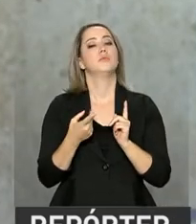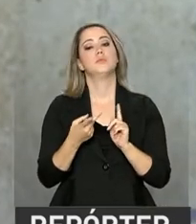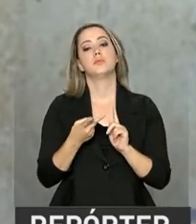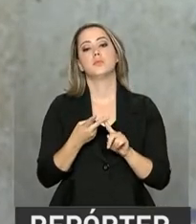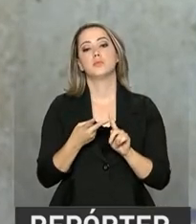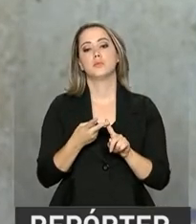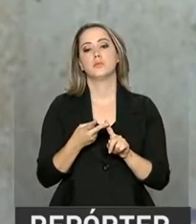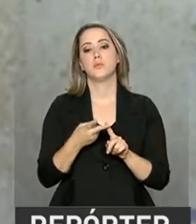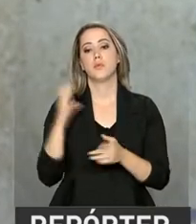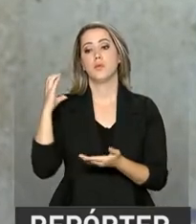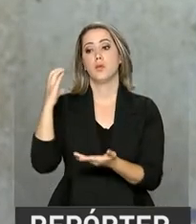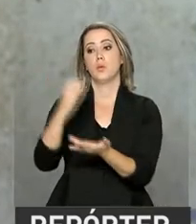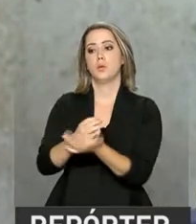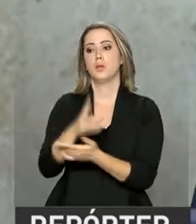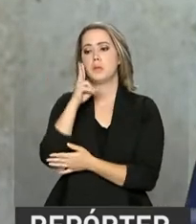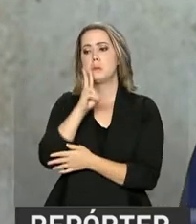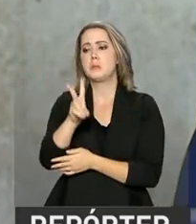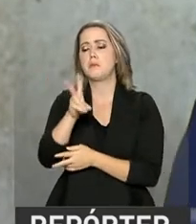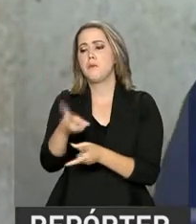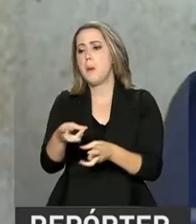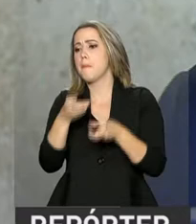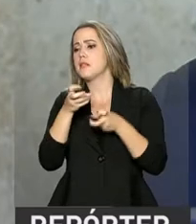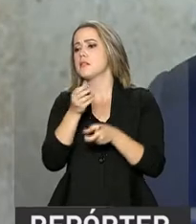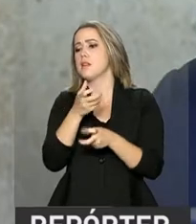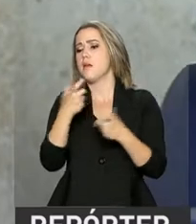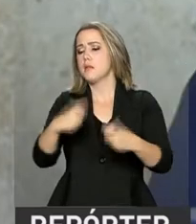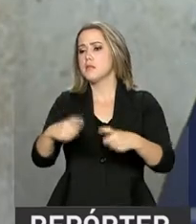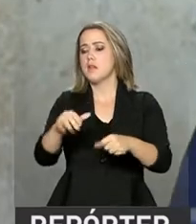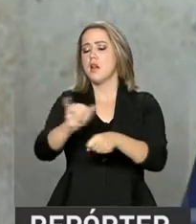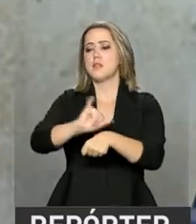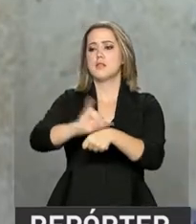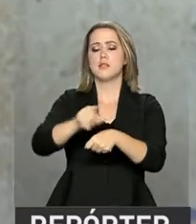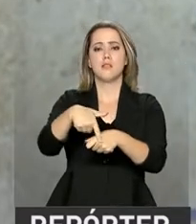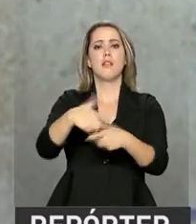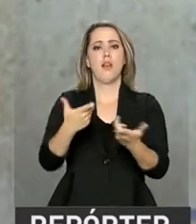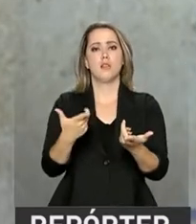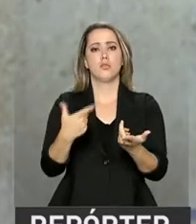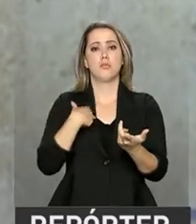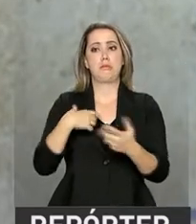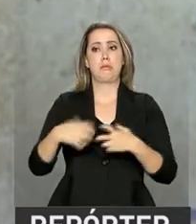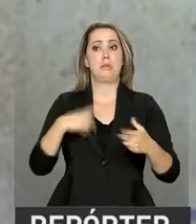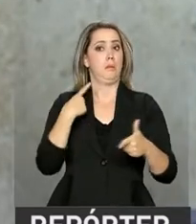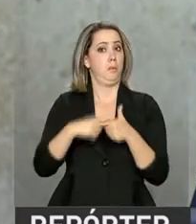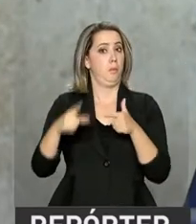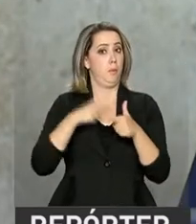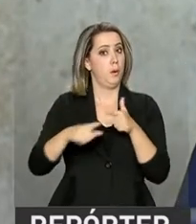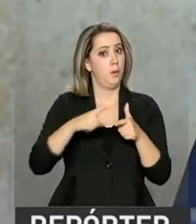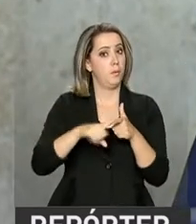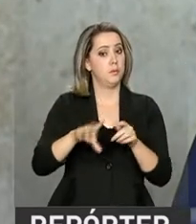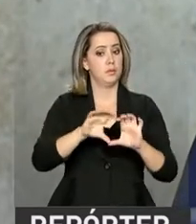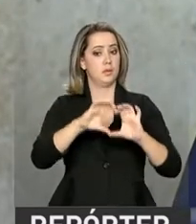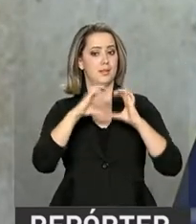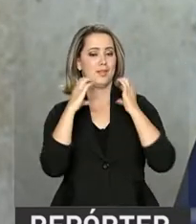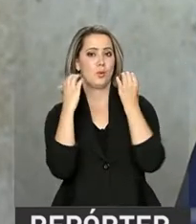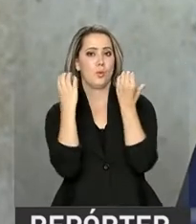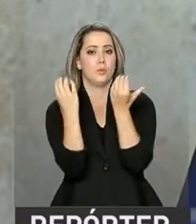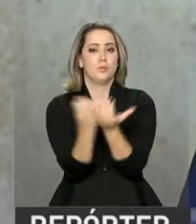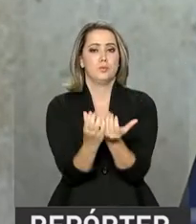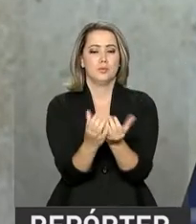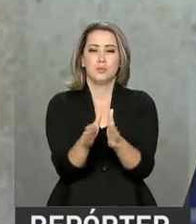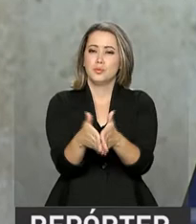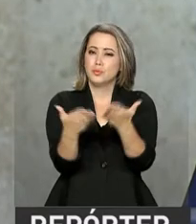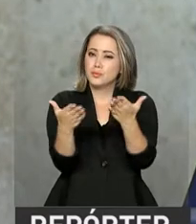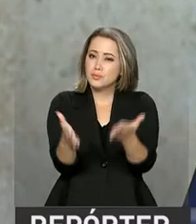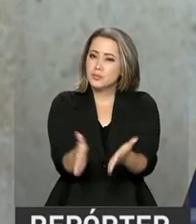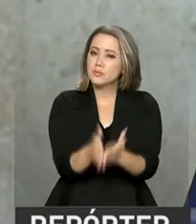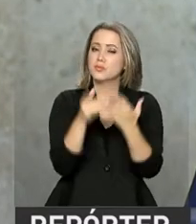da, onde o crime é mais visível, que é nas grandes cidades, e onde ele é mais dramático, que é nas comunidades mais